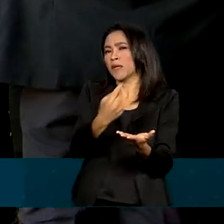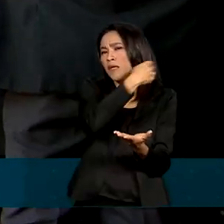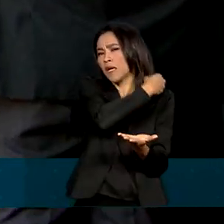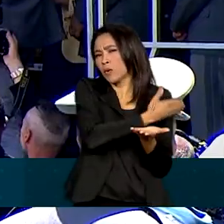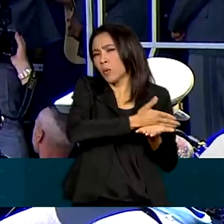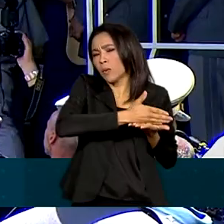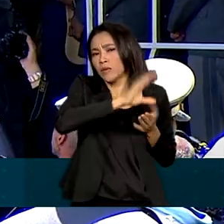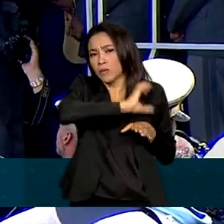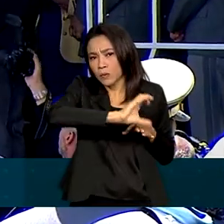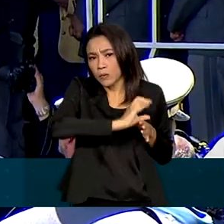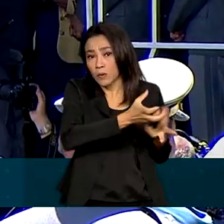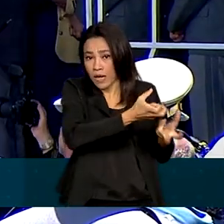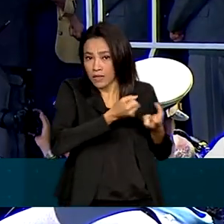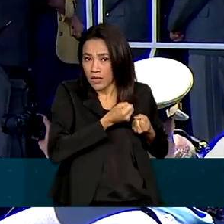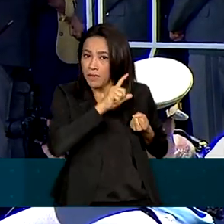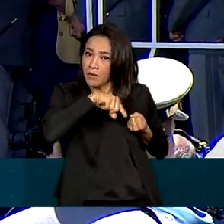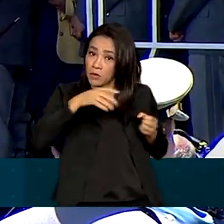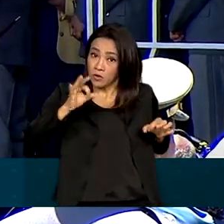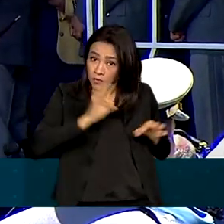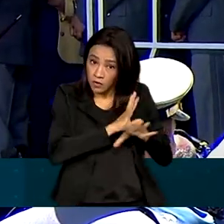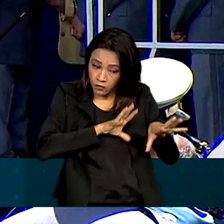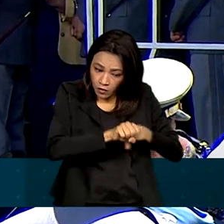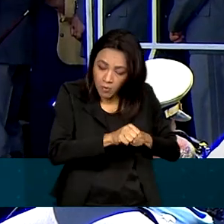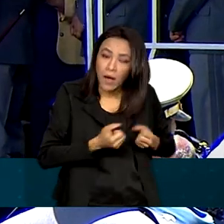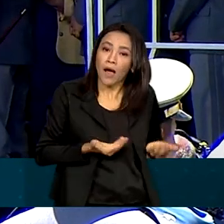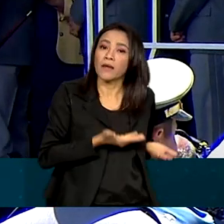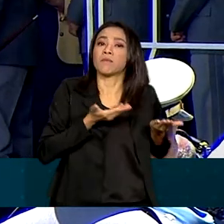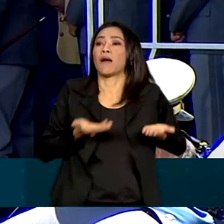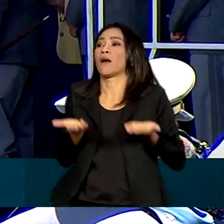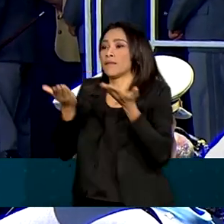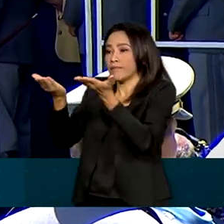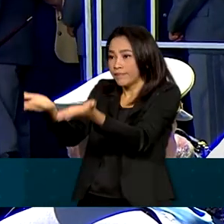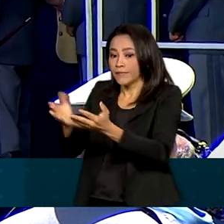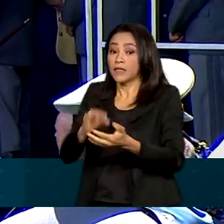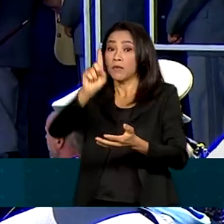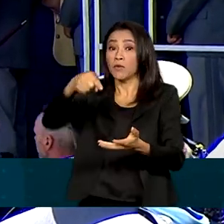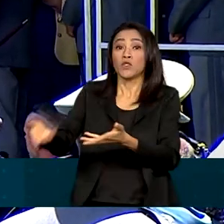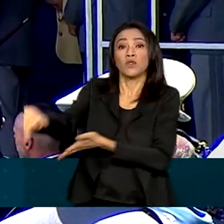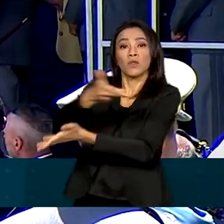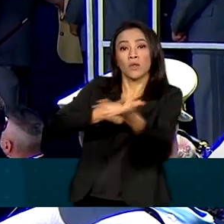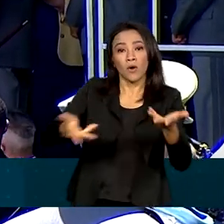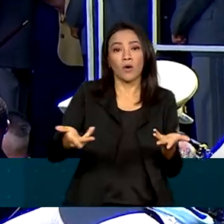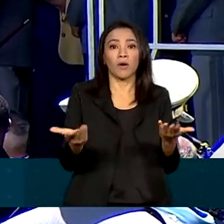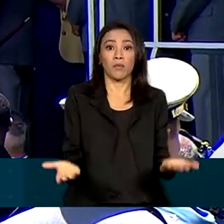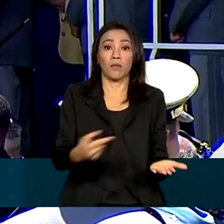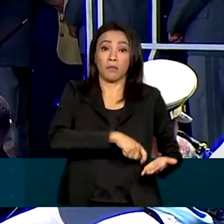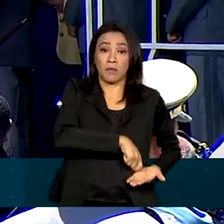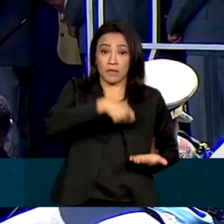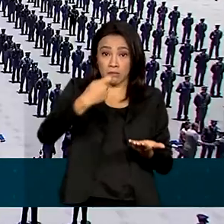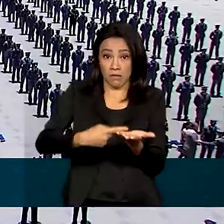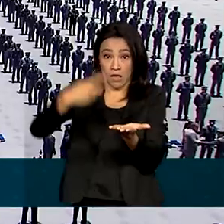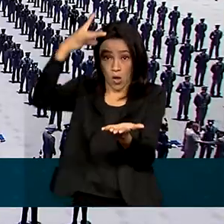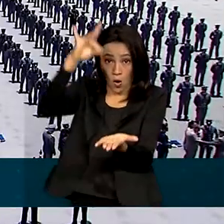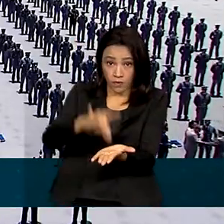do curso. Para celebrar a formatura, receberam a espada oficial do Exército Brasileiro, uma honraria